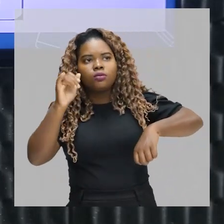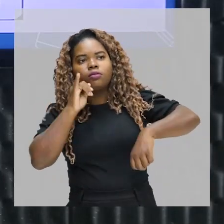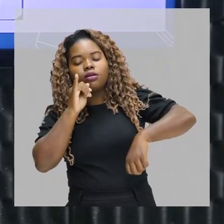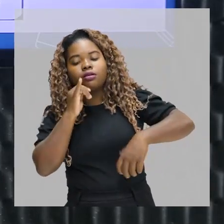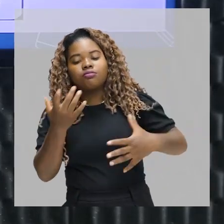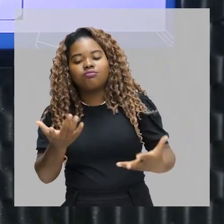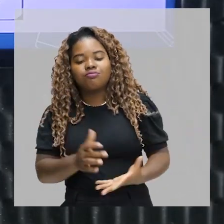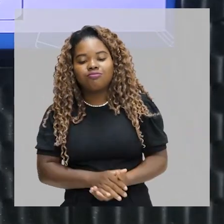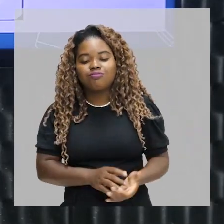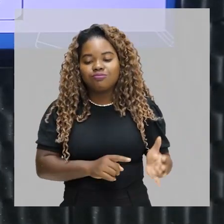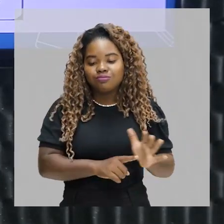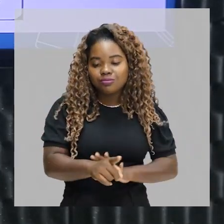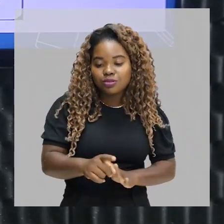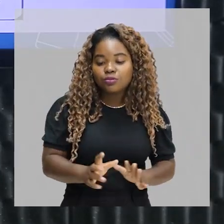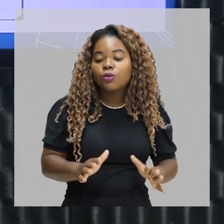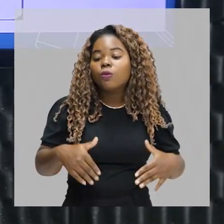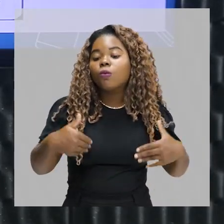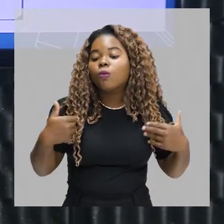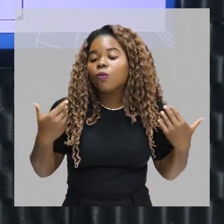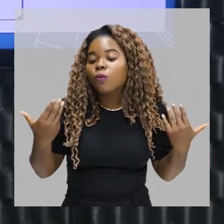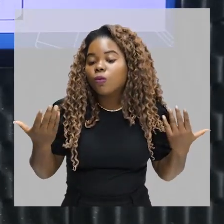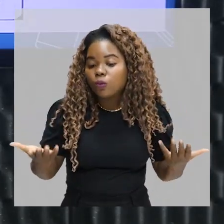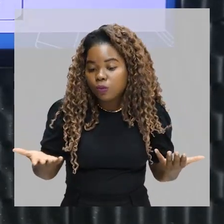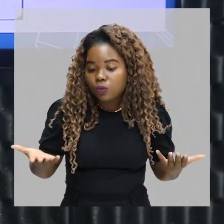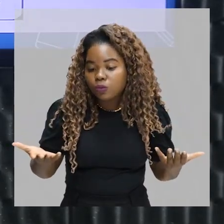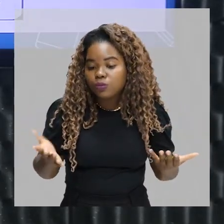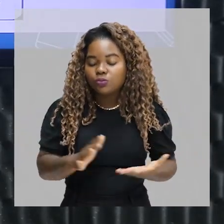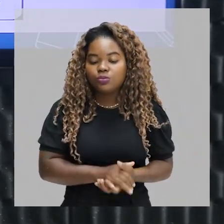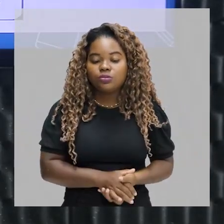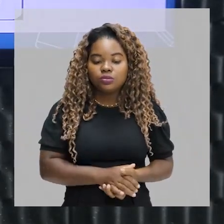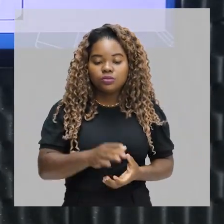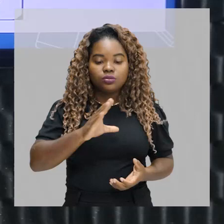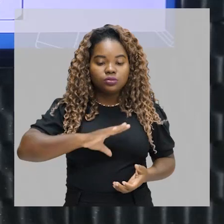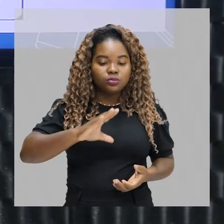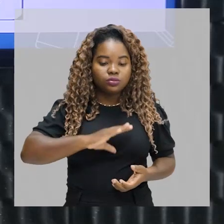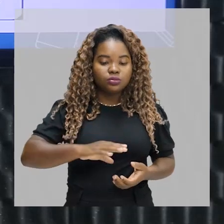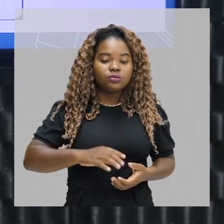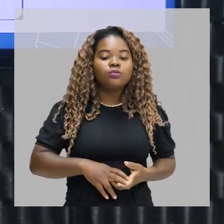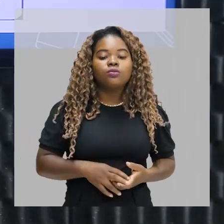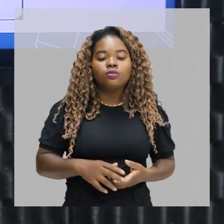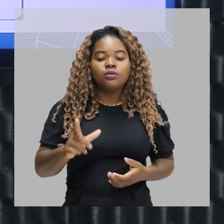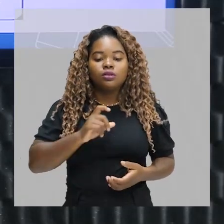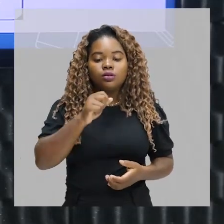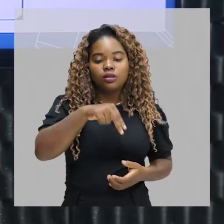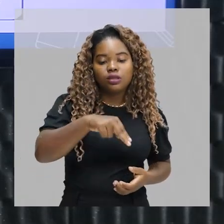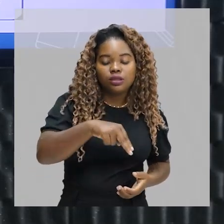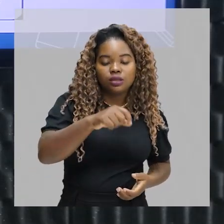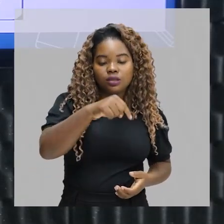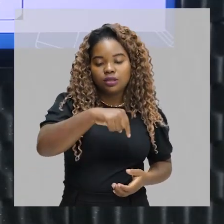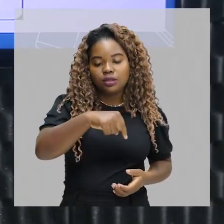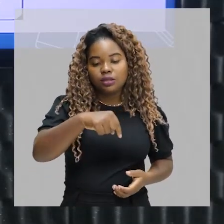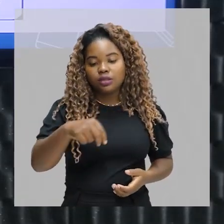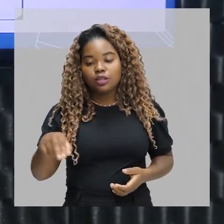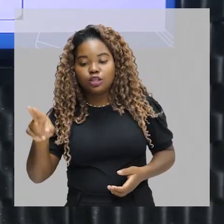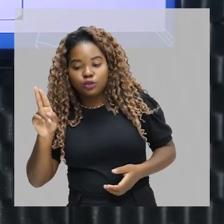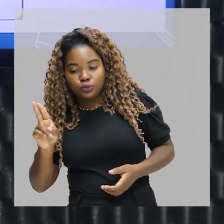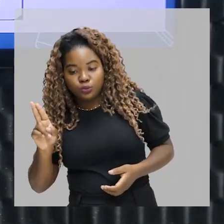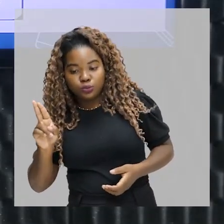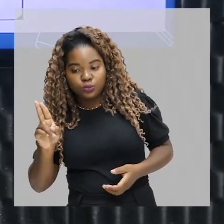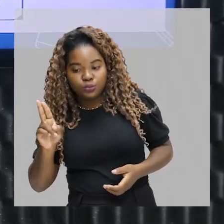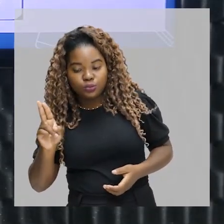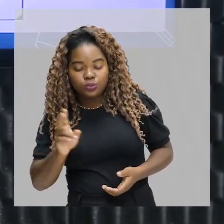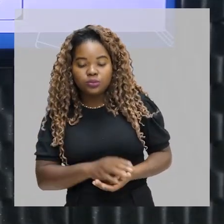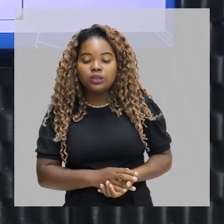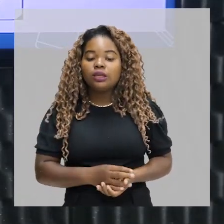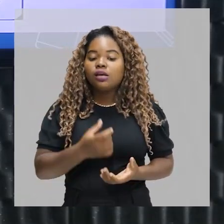eu pergunto quando. Em português, a maioria dos pronomes começa com que, u. Em inglês, nós